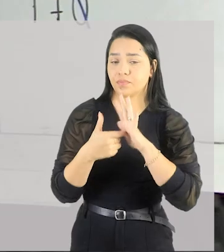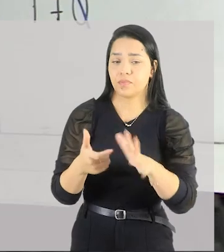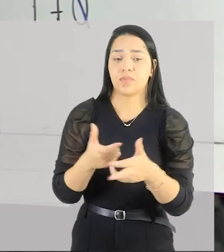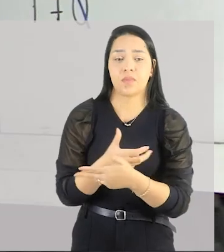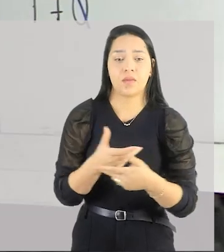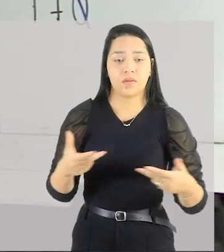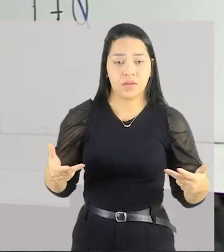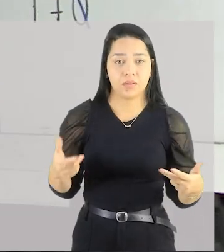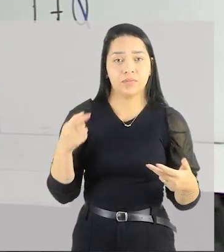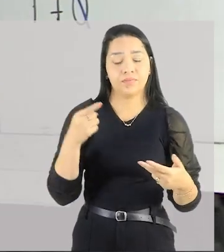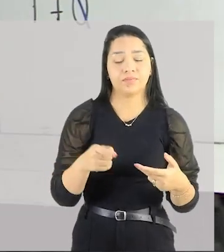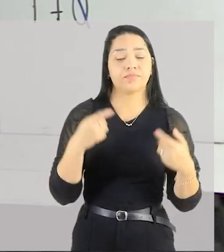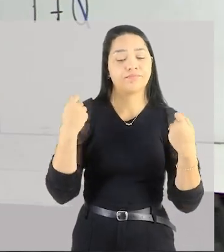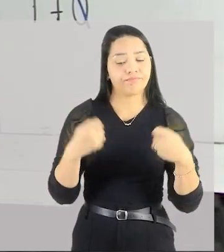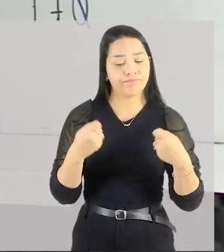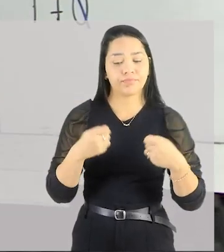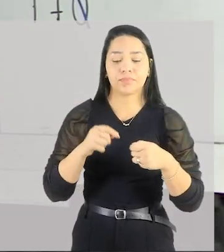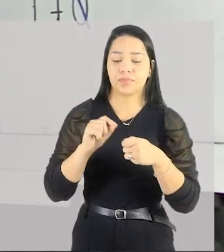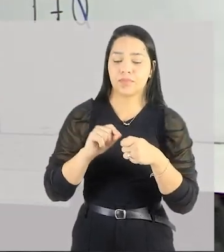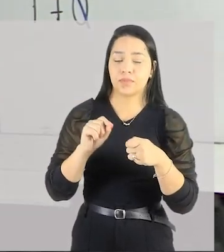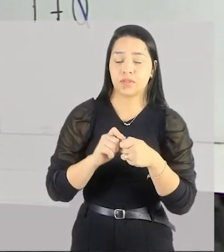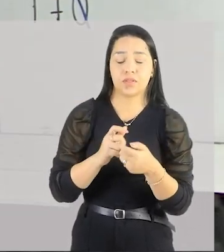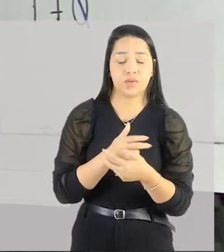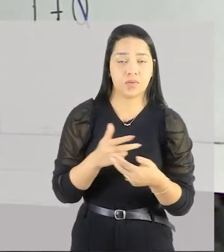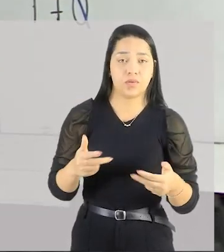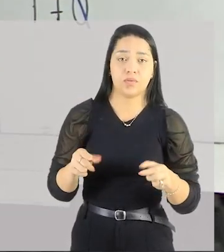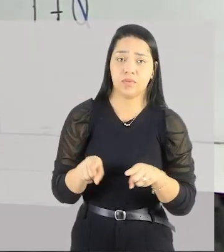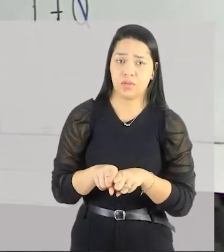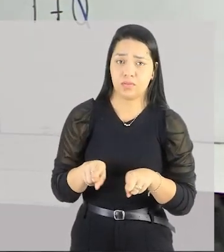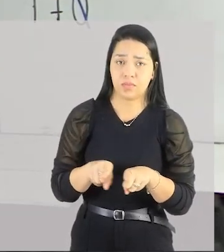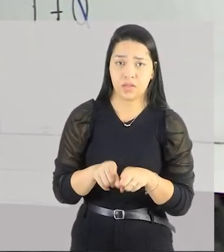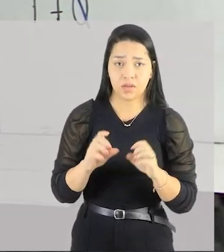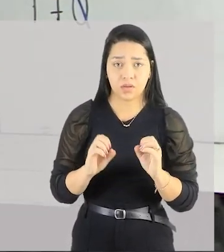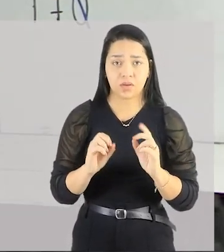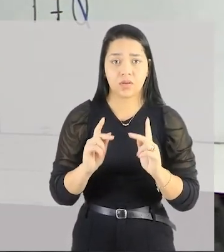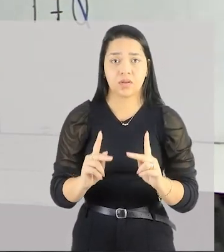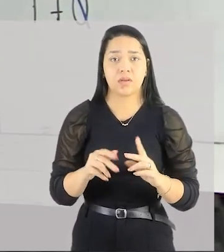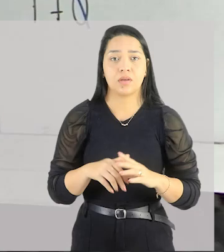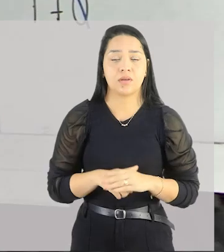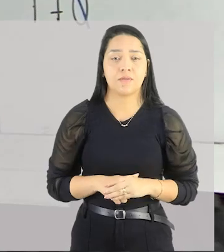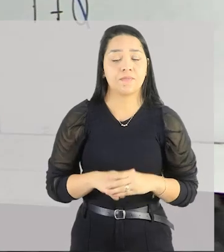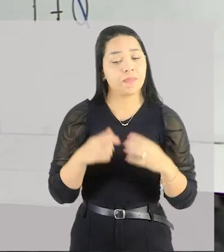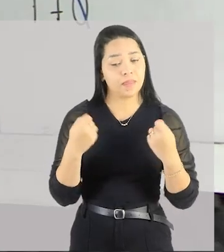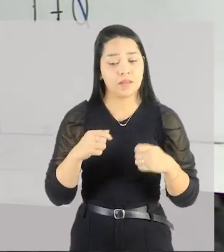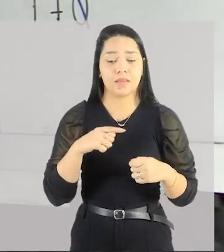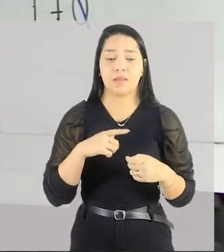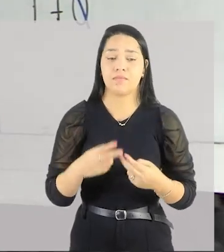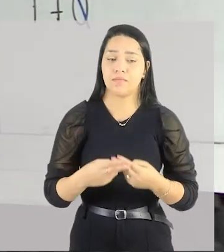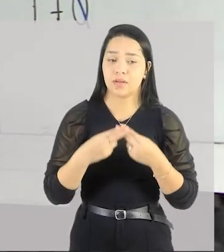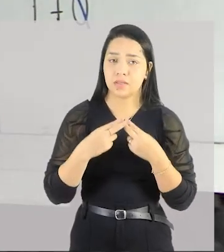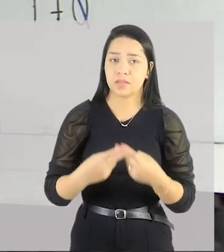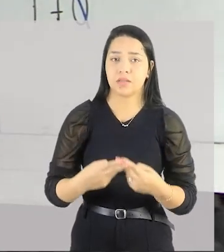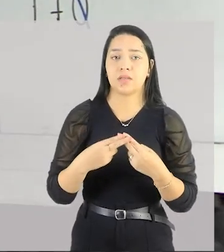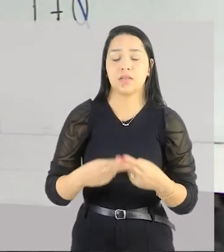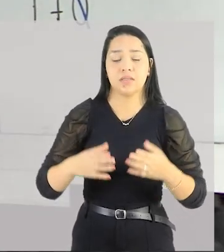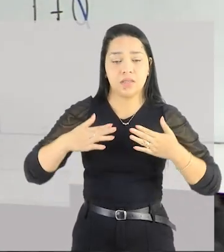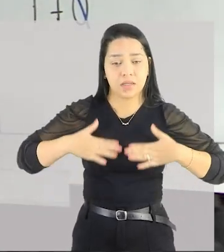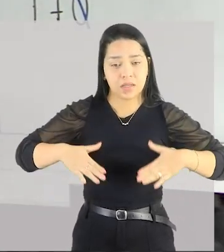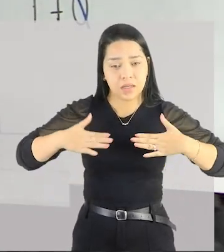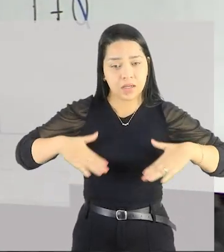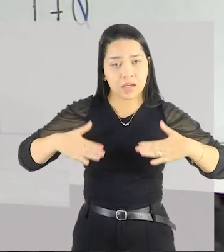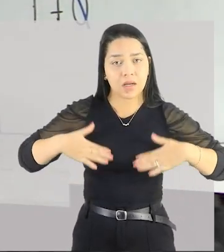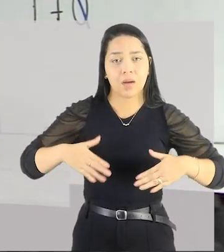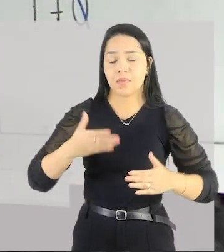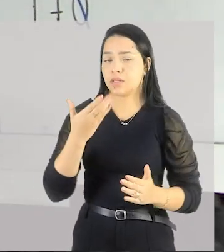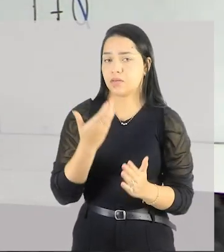várias e várias contas que você tem que fazer ao longo de uma questão, tá? E tem que ter paciência, fazer com calma e não